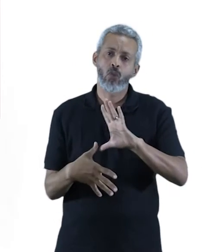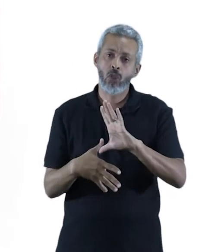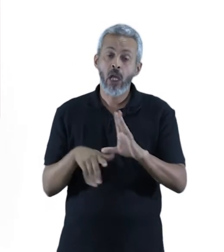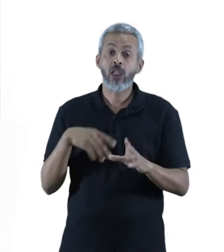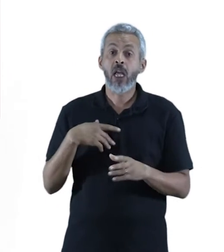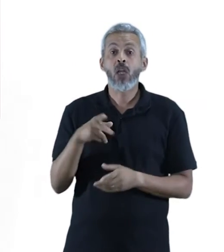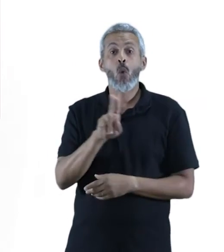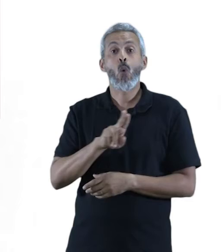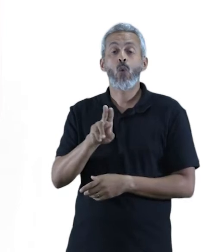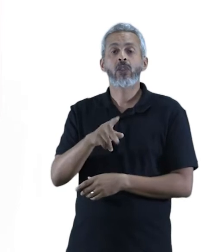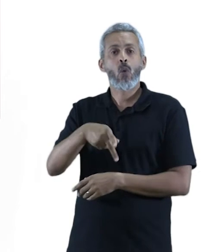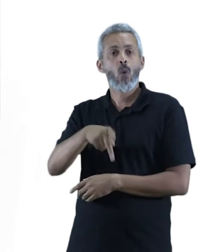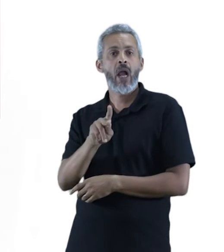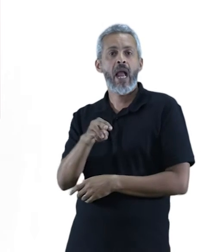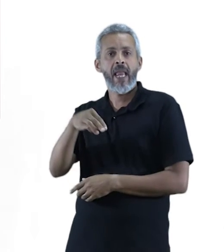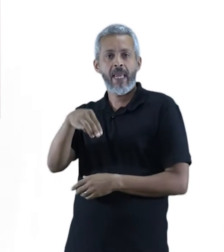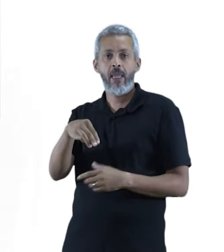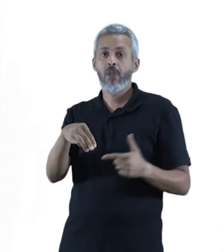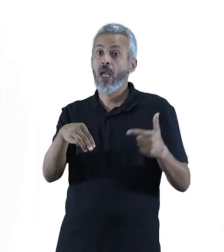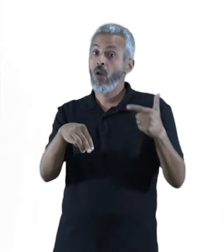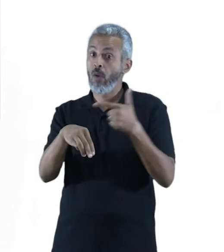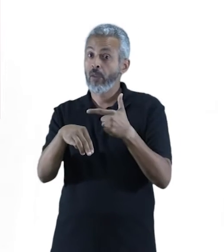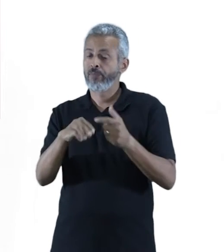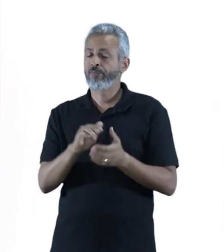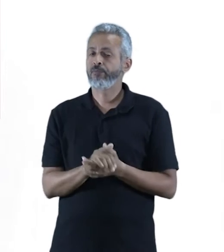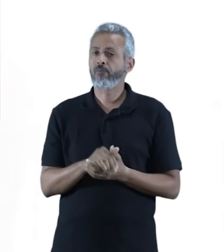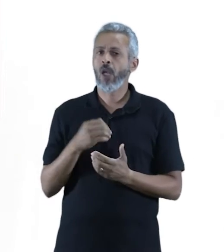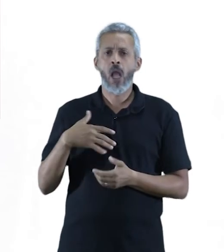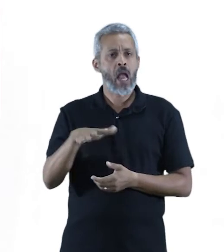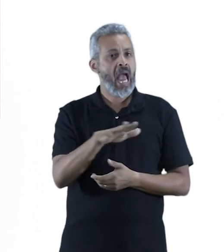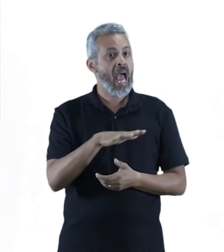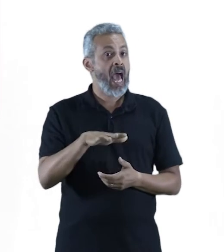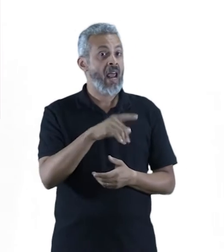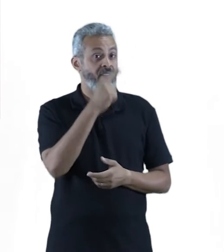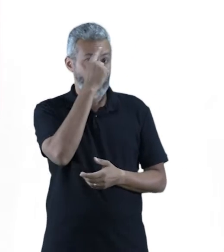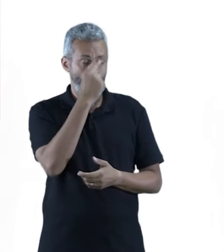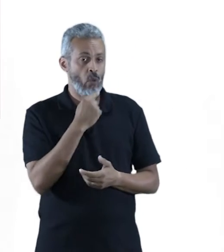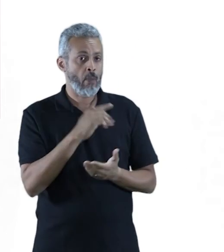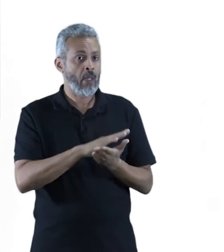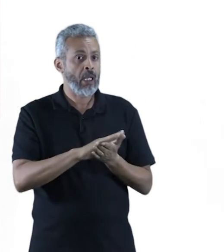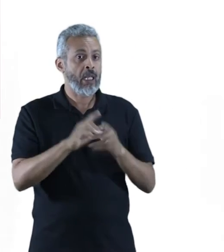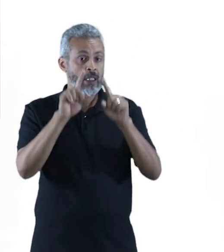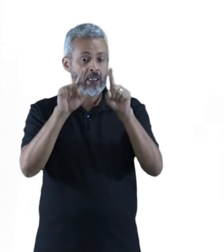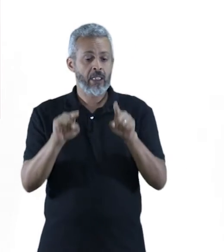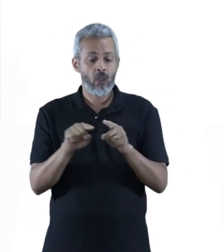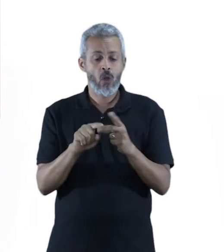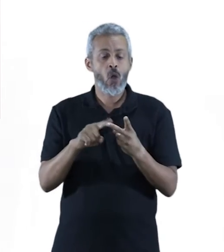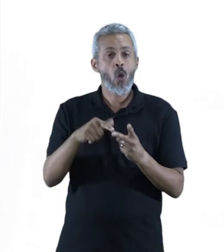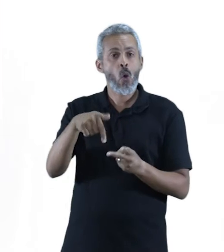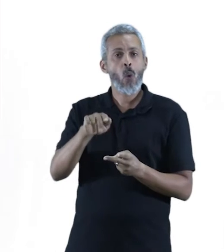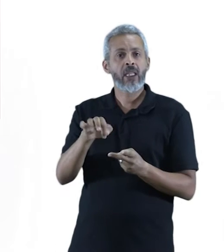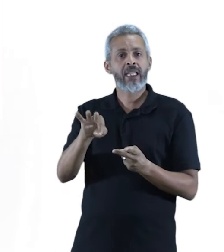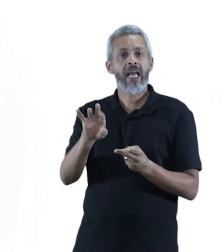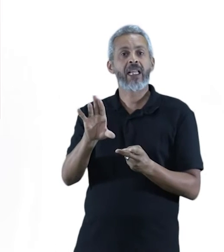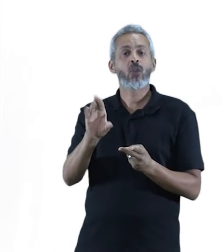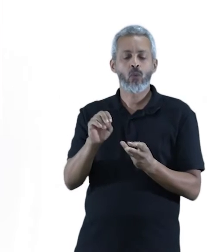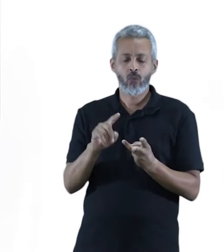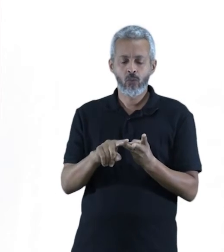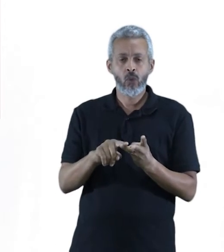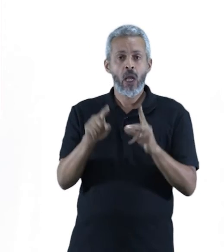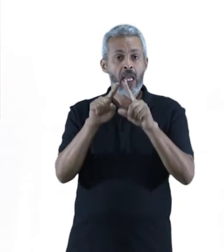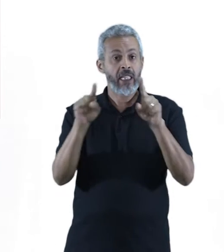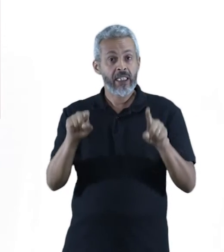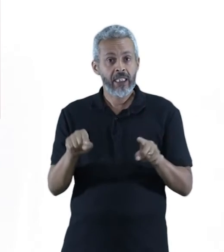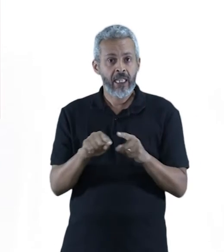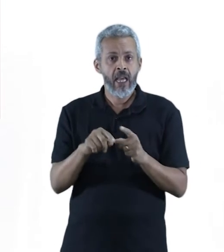quilômetro quadrado. Abordaremos a área das figuras planas, triângulo, quadrado,